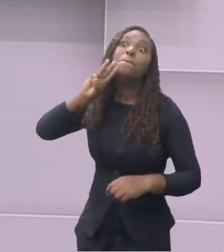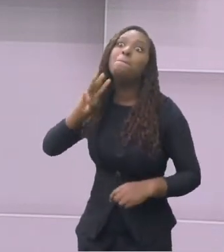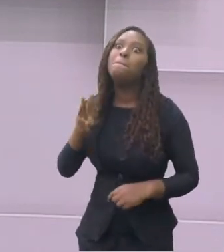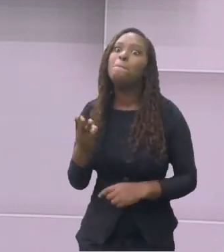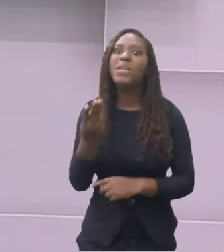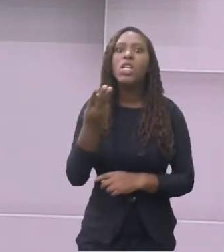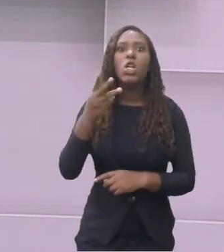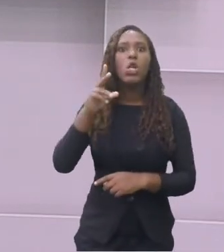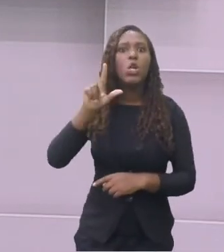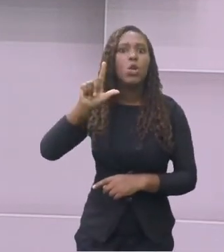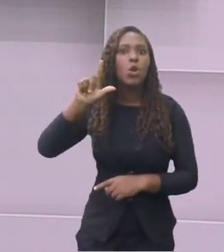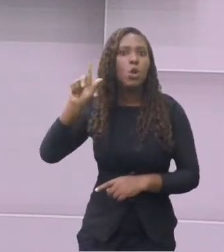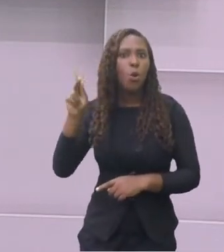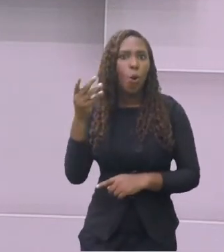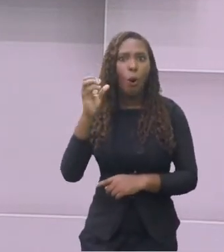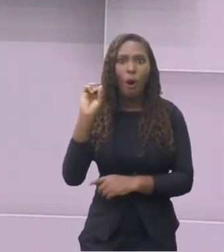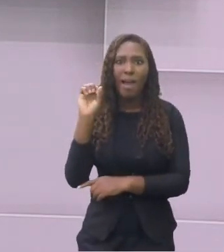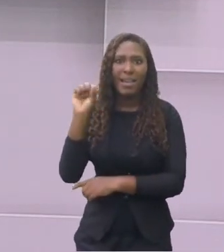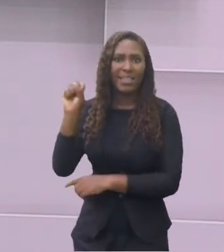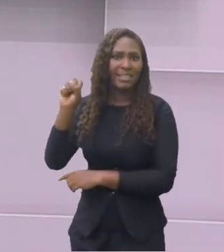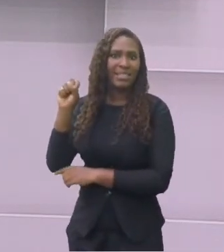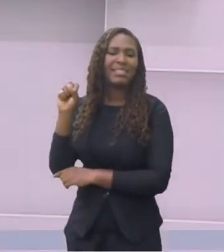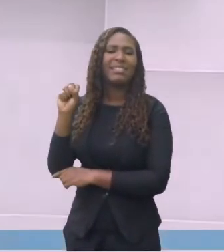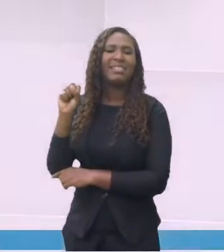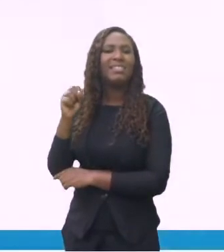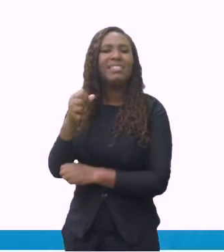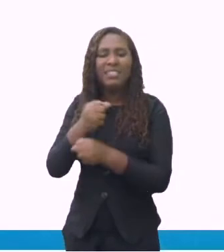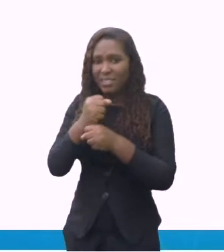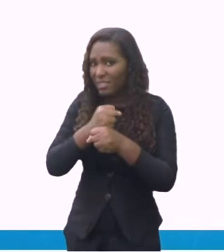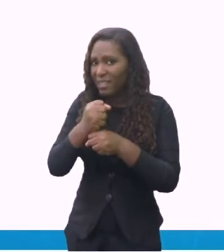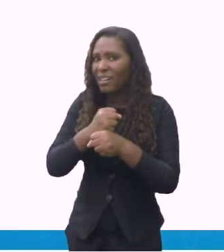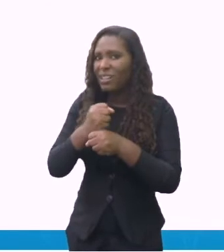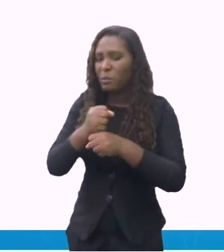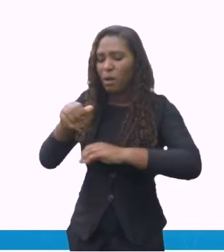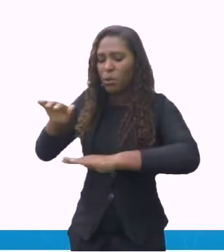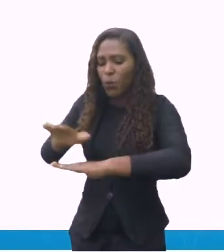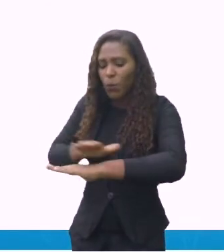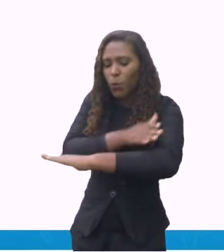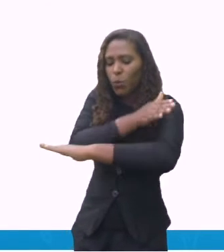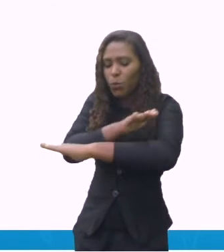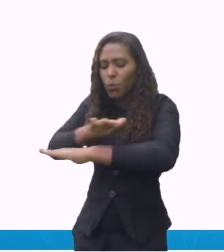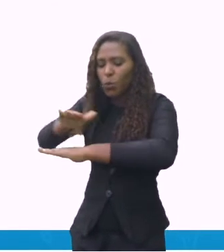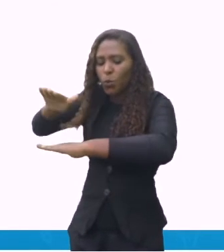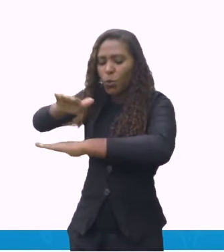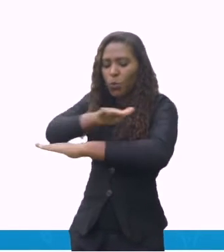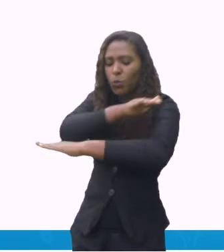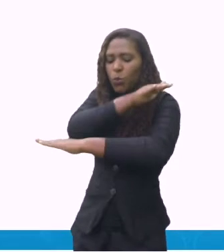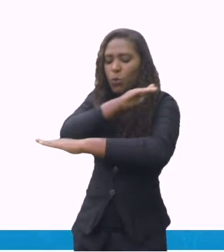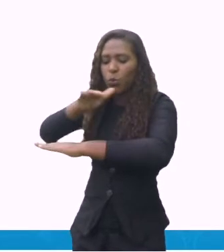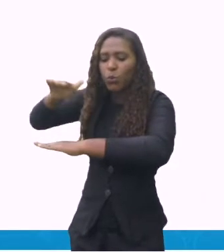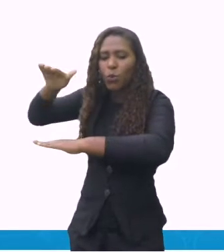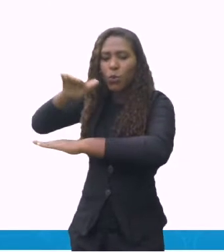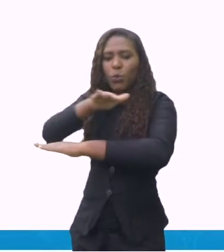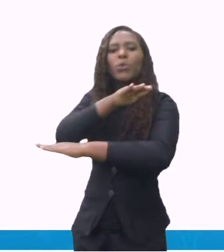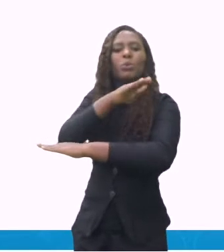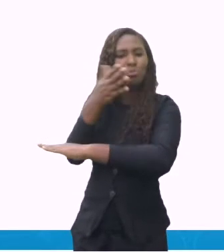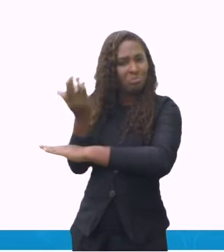se estabelecer. Gente, as rochas sedimentares, elas